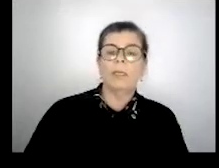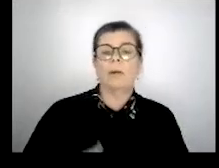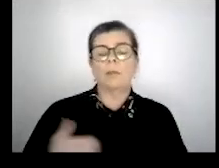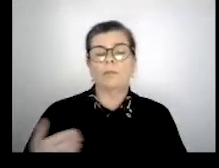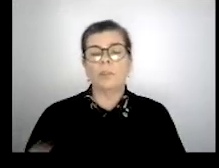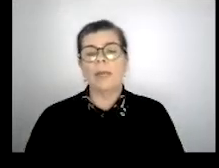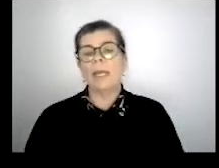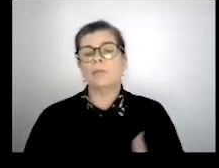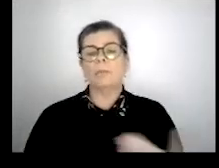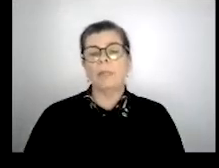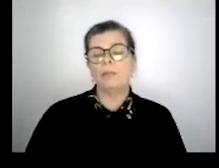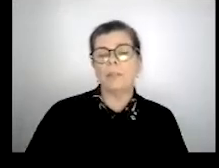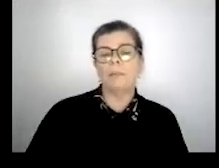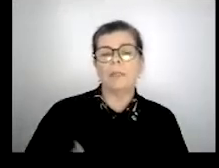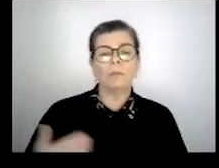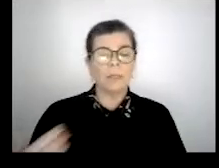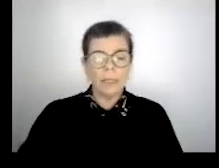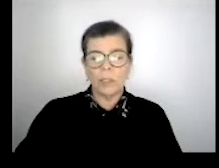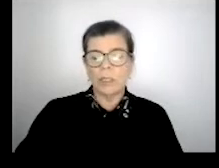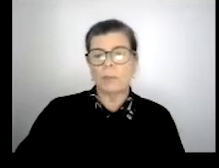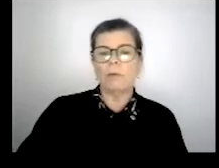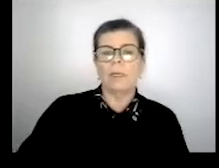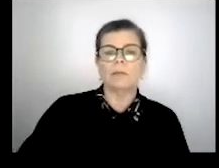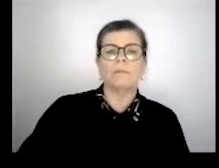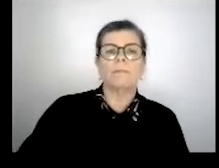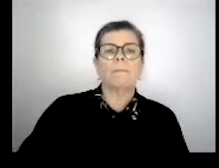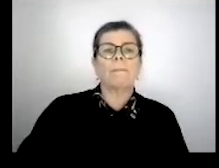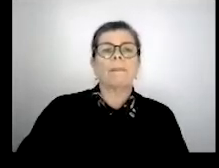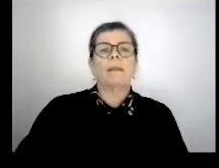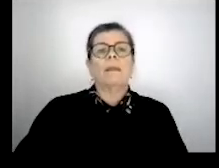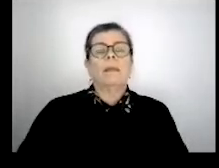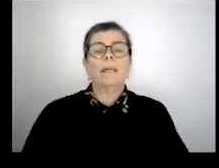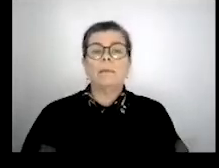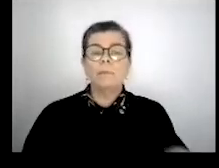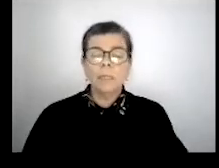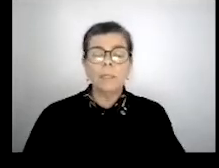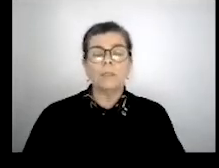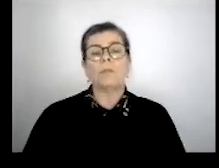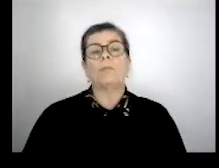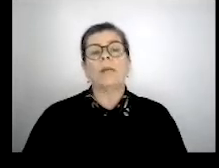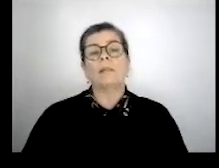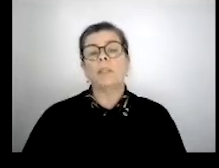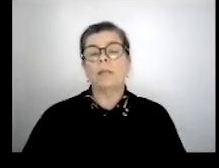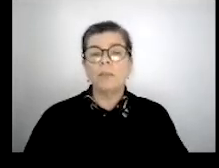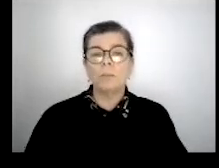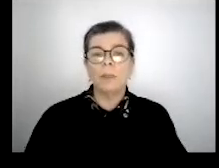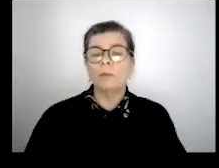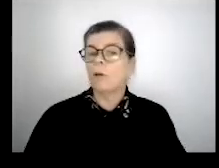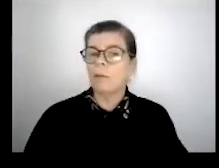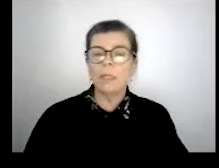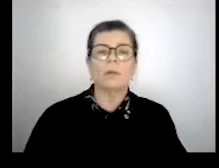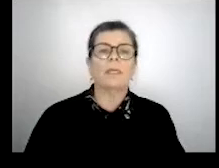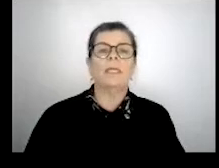relaxamento na hora do feedback, do debrief, sempre tendo umas quentinhas para acolhê-los. Ainda antes do simulado, a gente revisa o